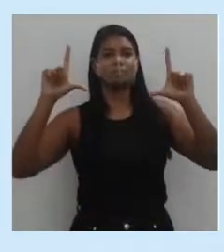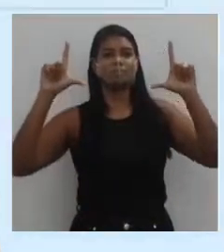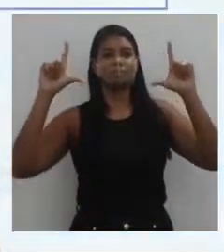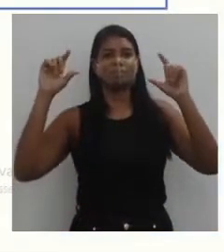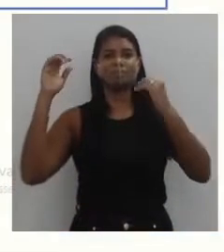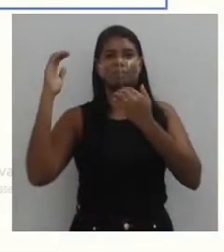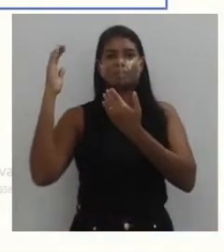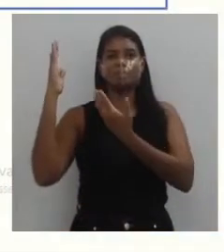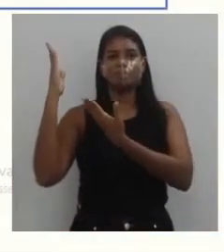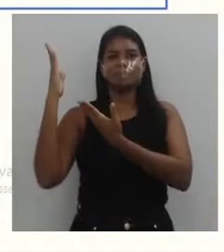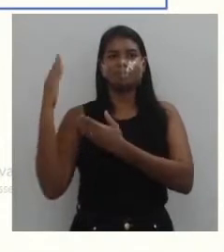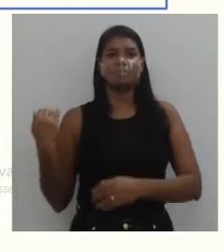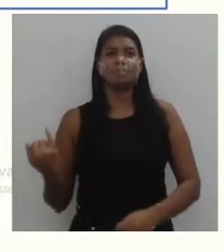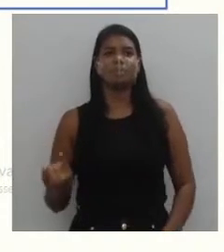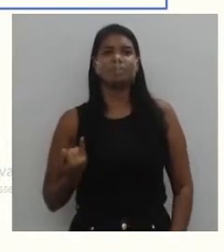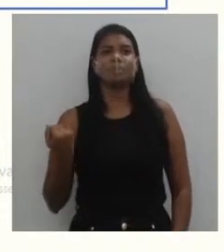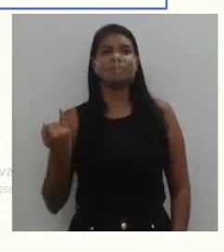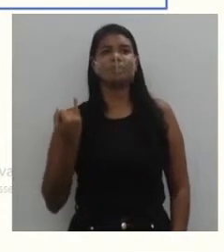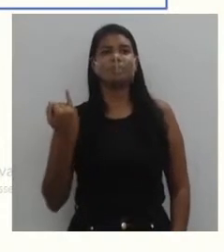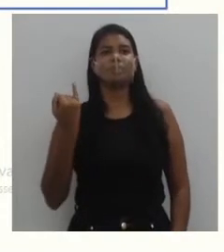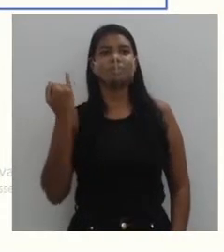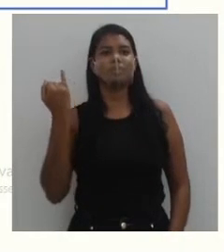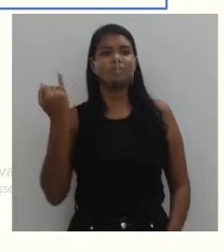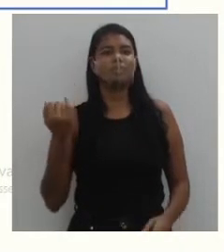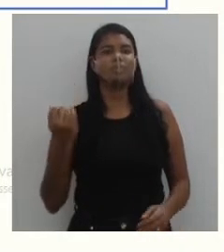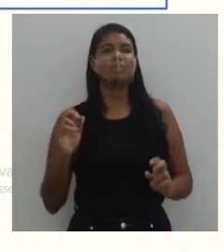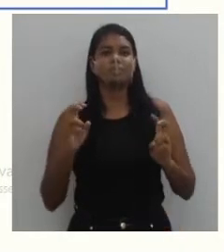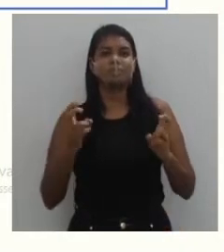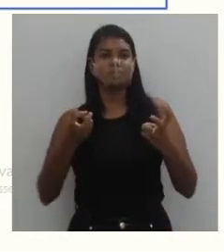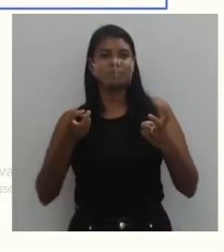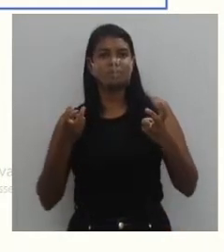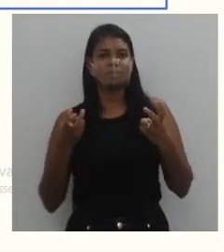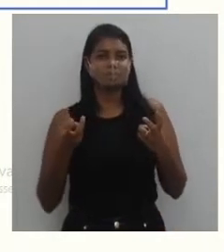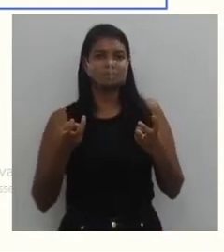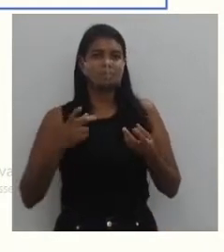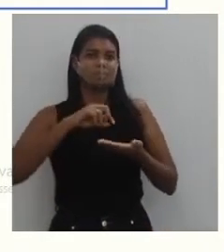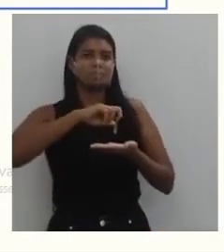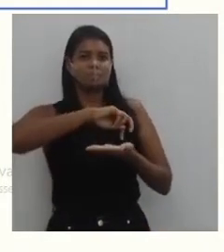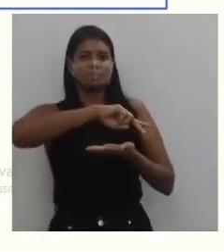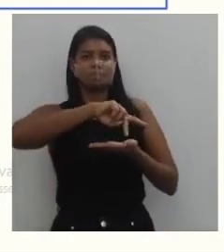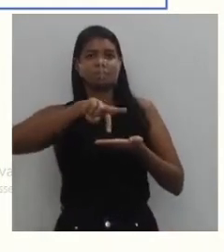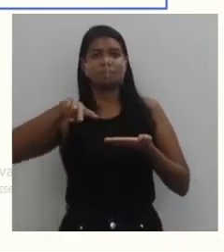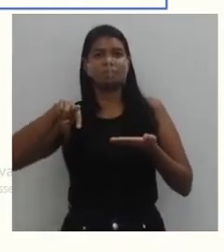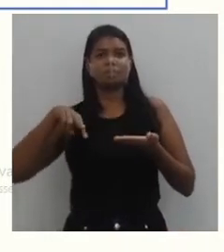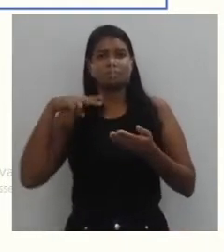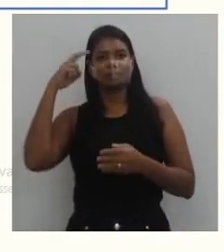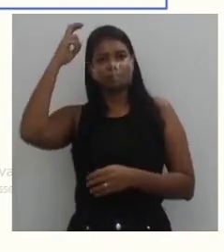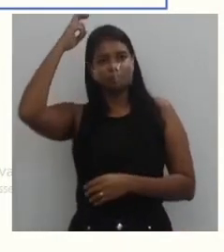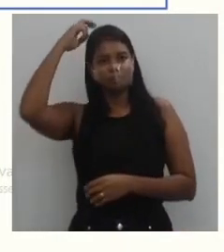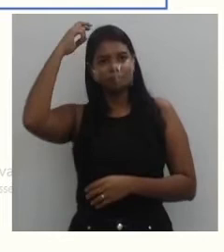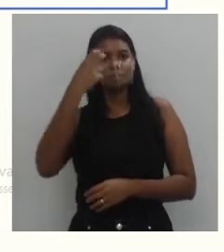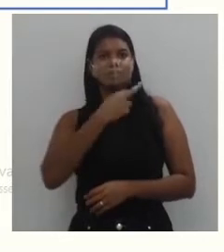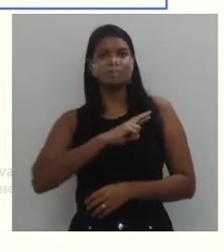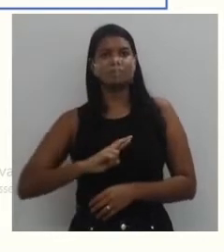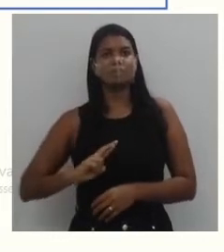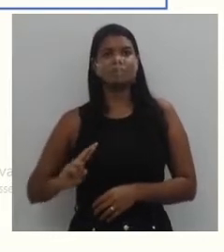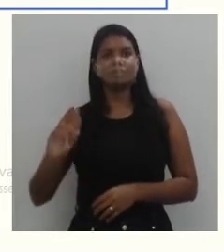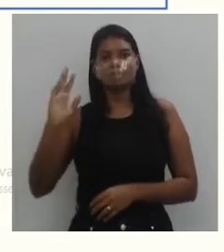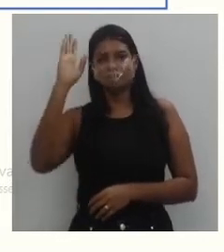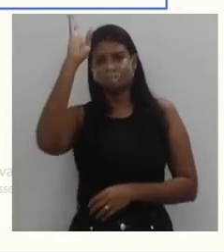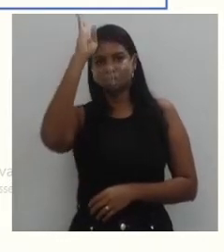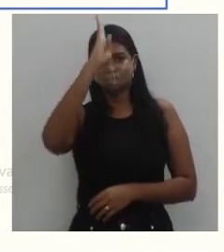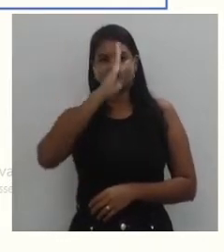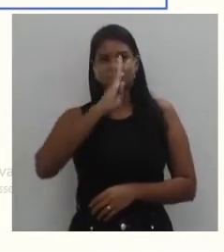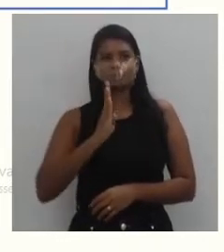nós temos aqui algo muito importante. Ao abordar a pluralidade cultural do